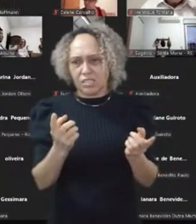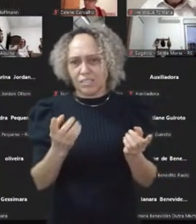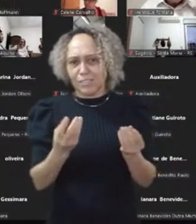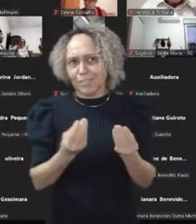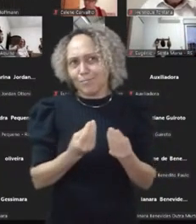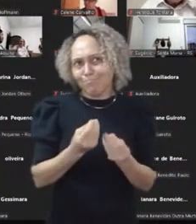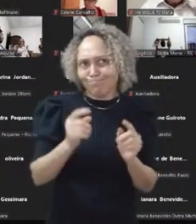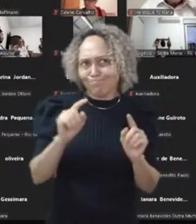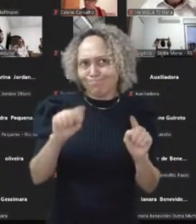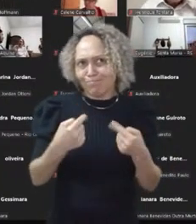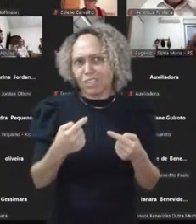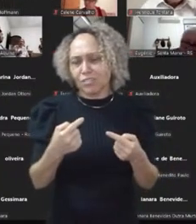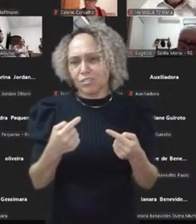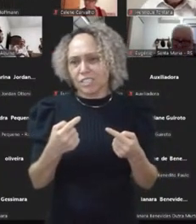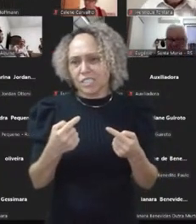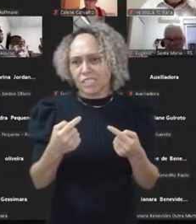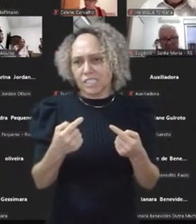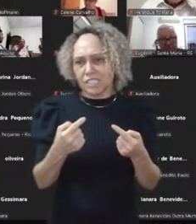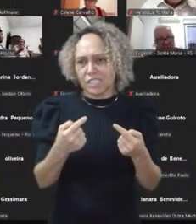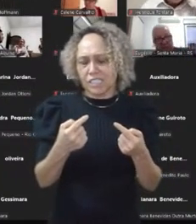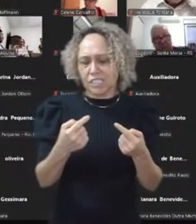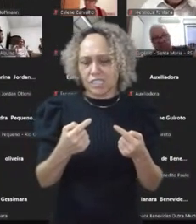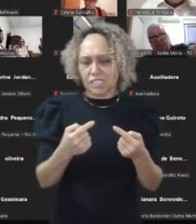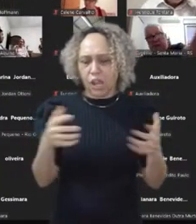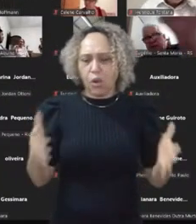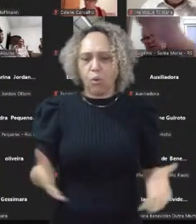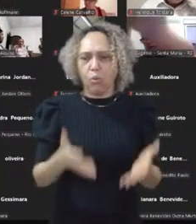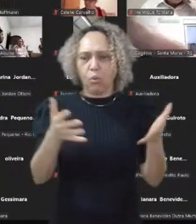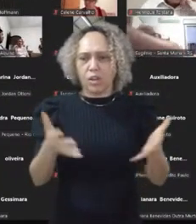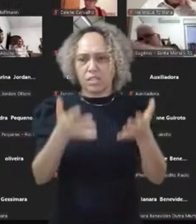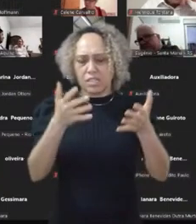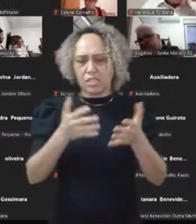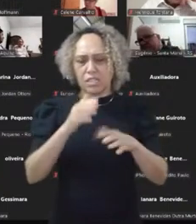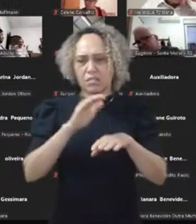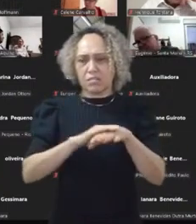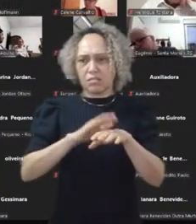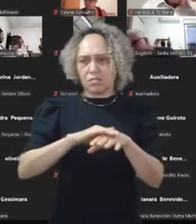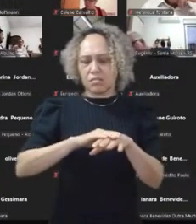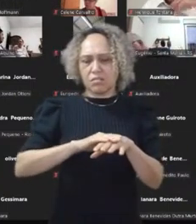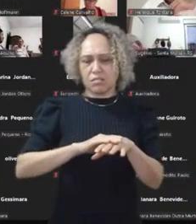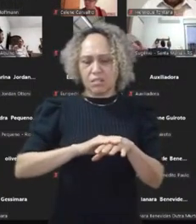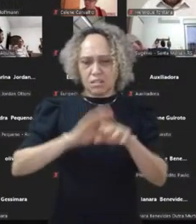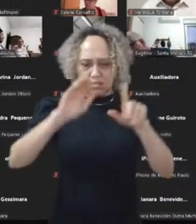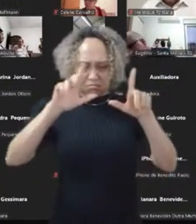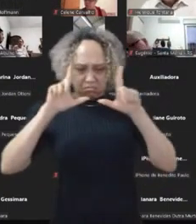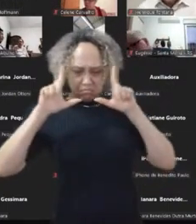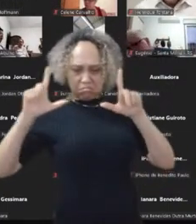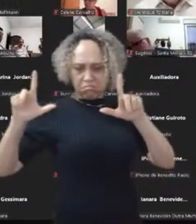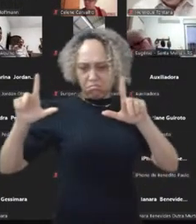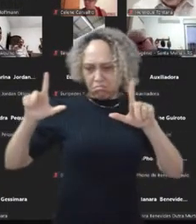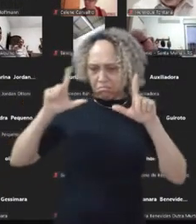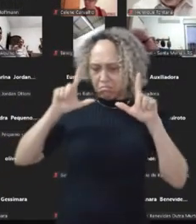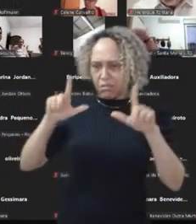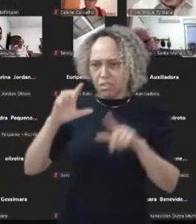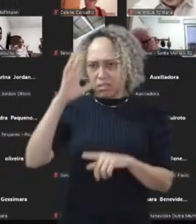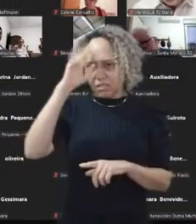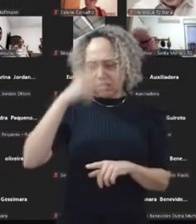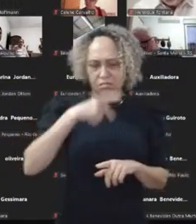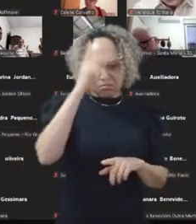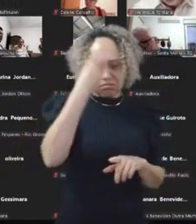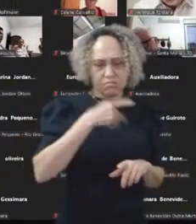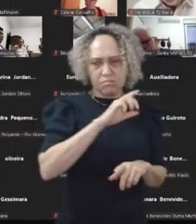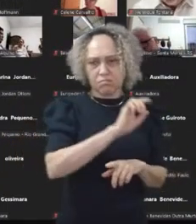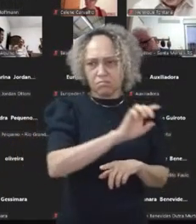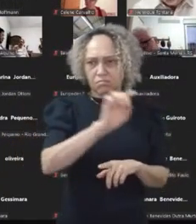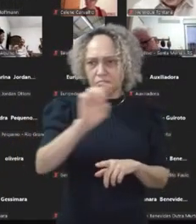fato é enfim um estímulo a essa a esse personalismo a esse hiperindividualismo mas quando eu falo hiper relacionismo ou